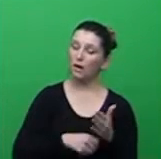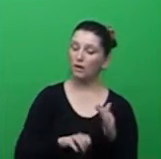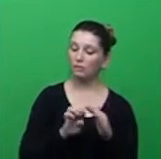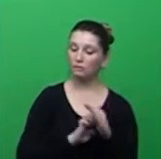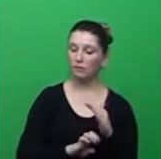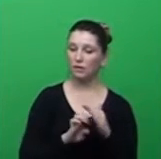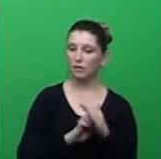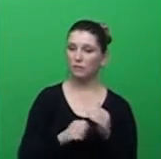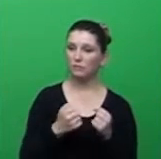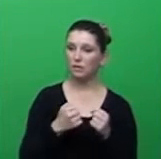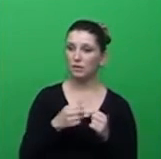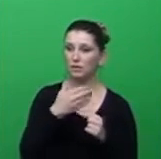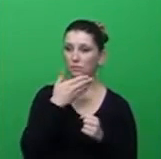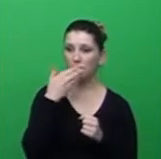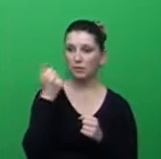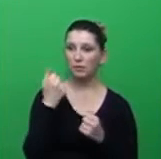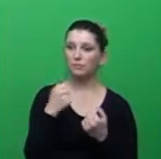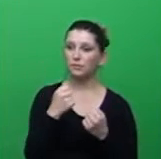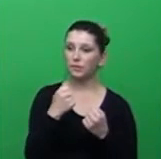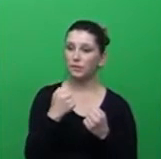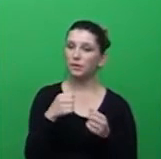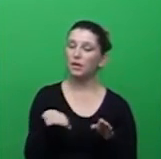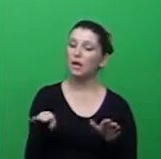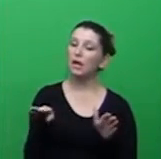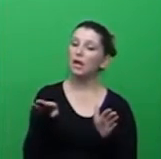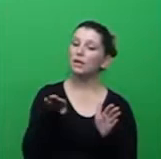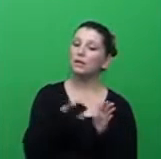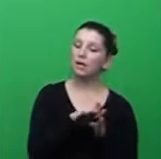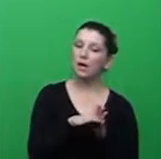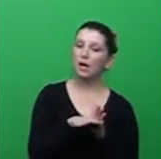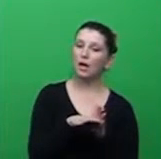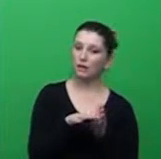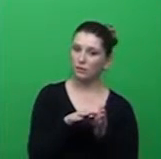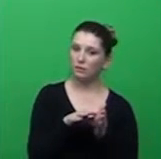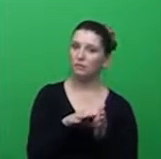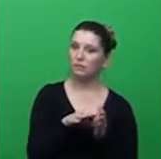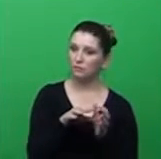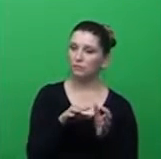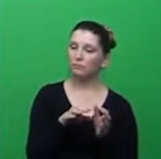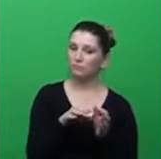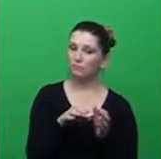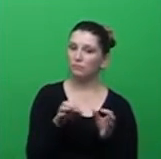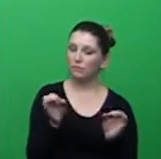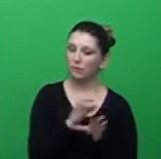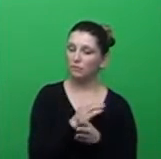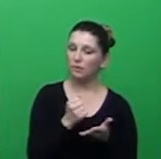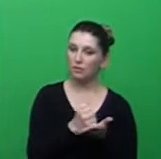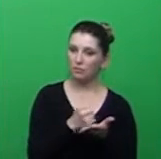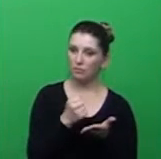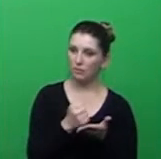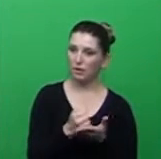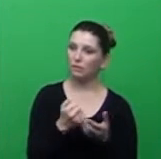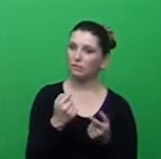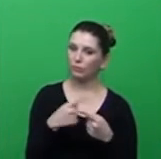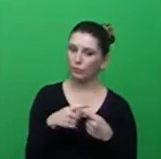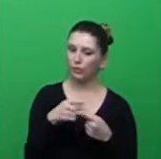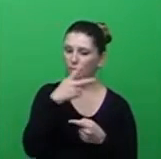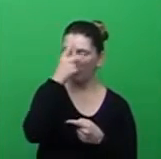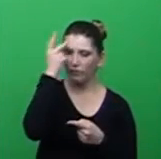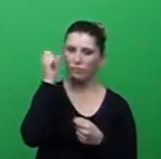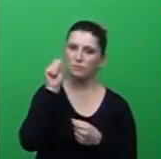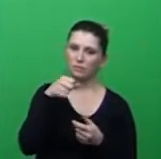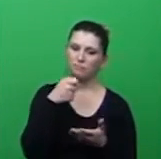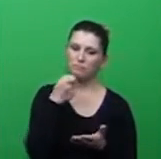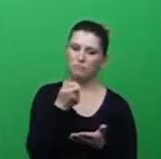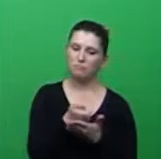que ela está dando um aviso, ela tem que cumprir até no último dia o seu contrato, porque está recebendo por isso. Então, acredito que eu acho que com as